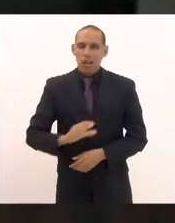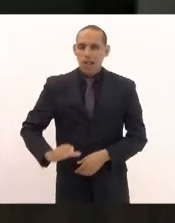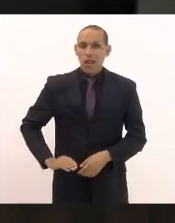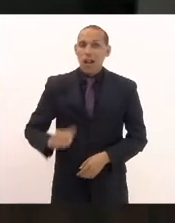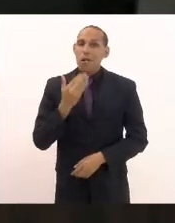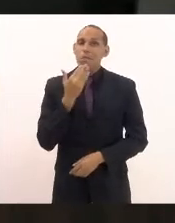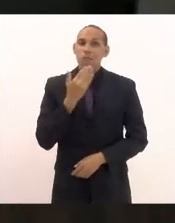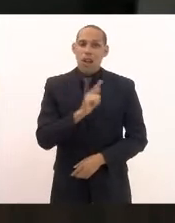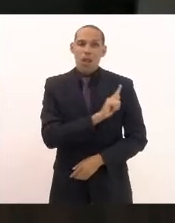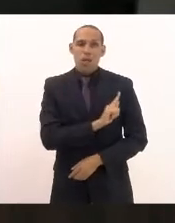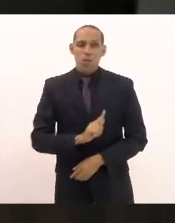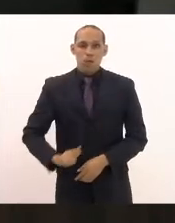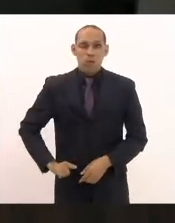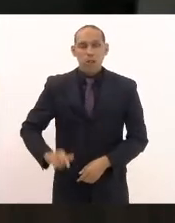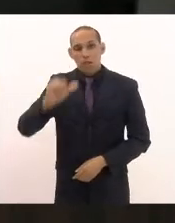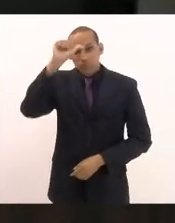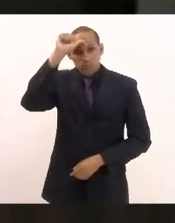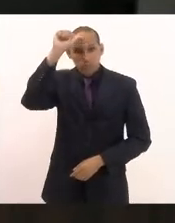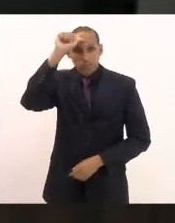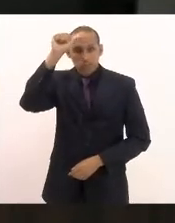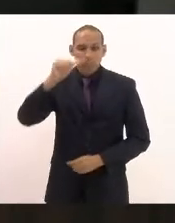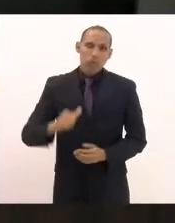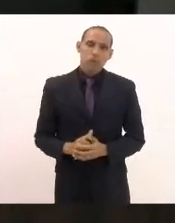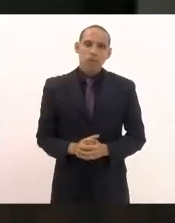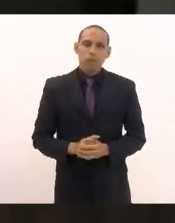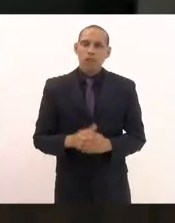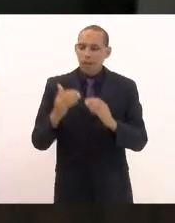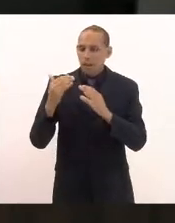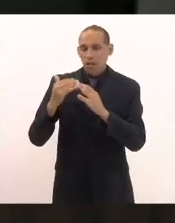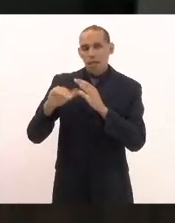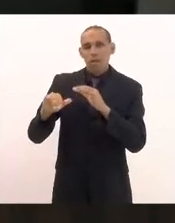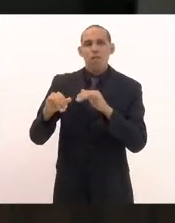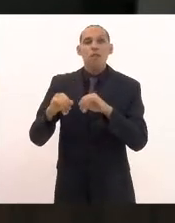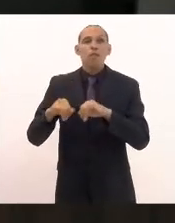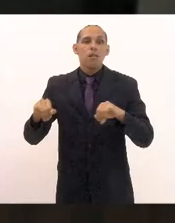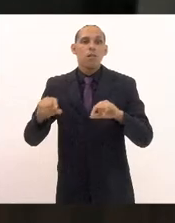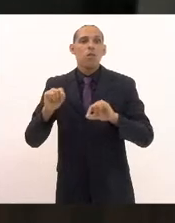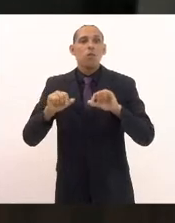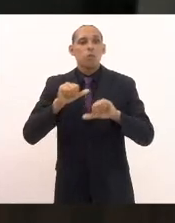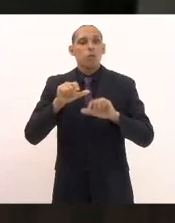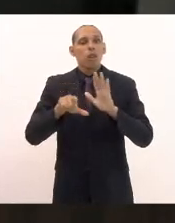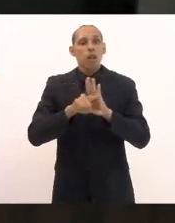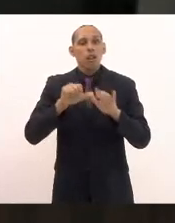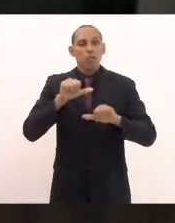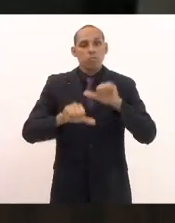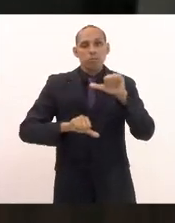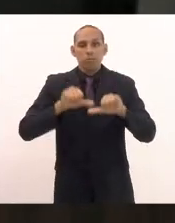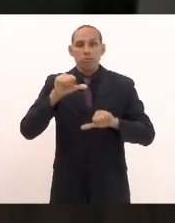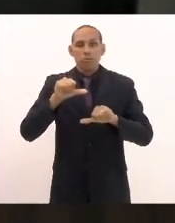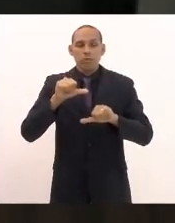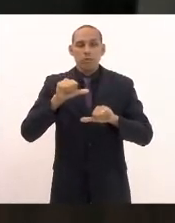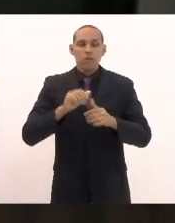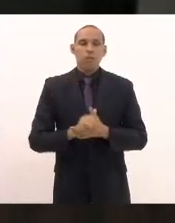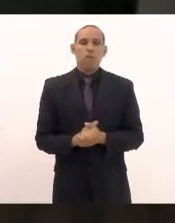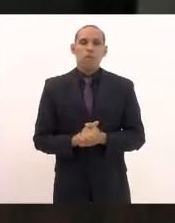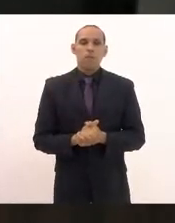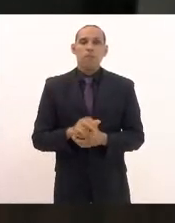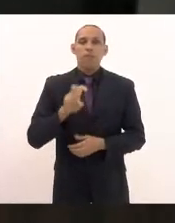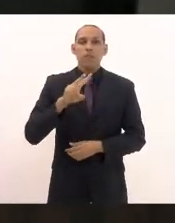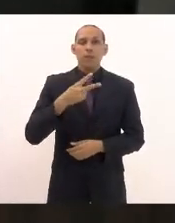excelentíssimo senhor governador Cláudio Castro o envio de mensagem com alteração da lei número